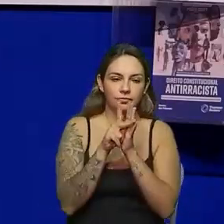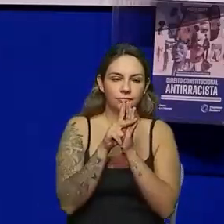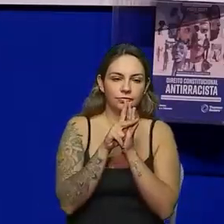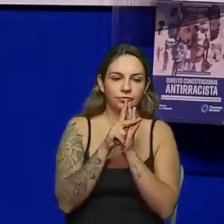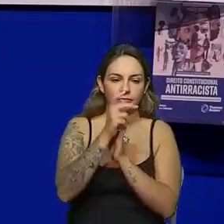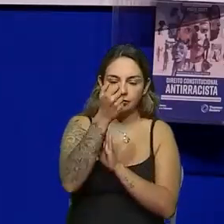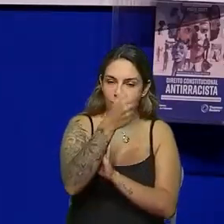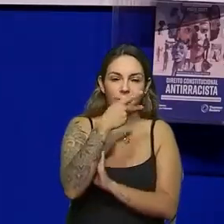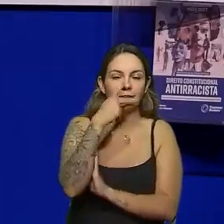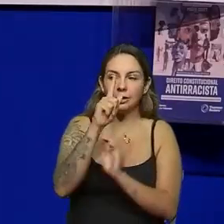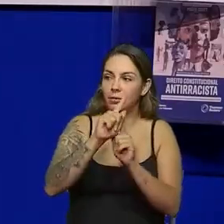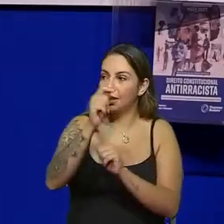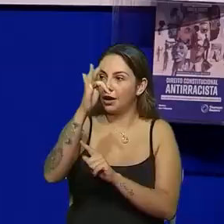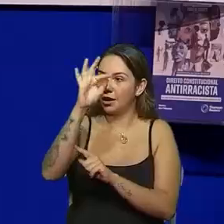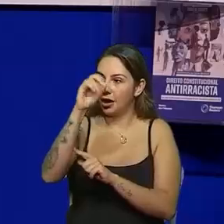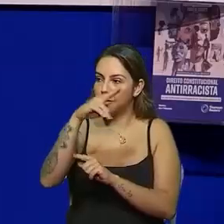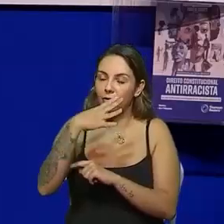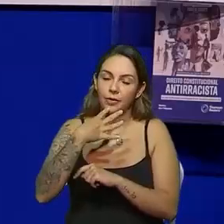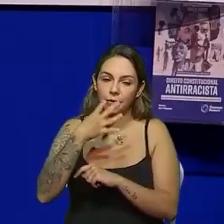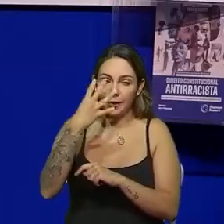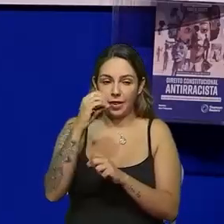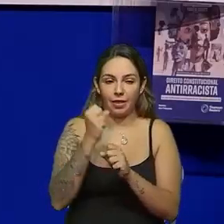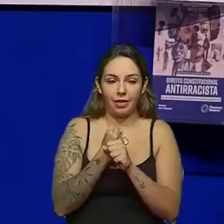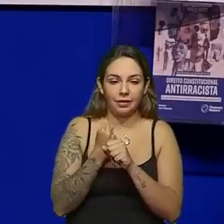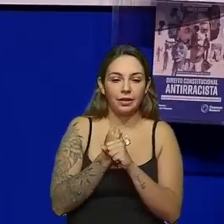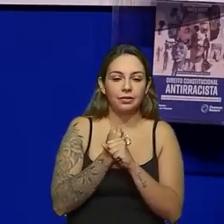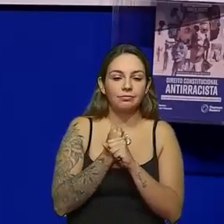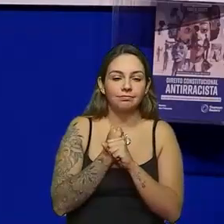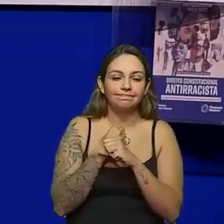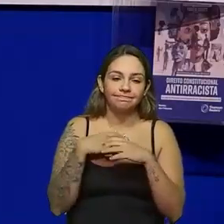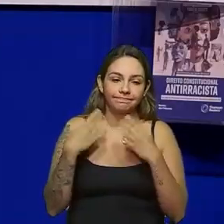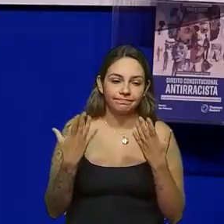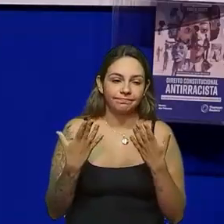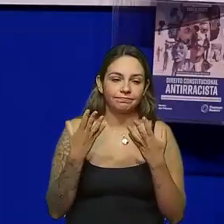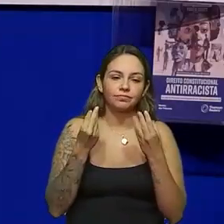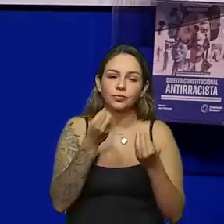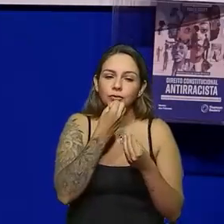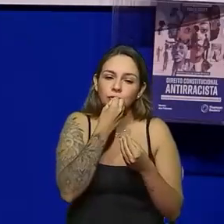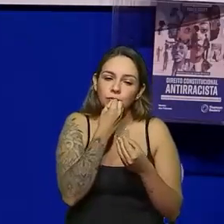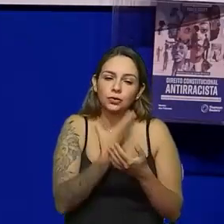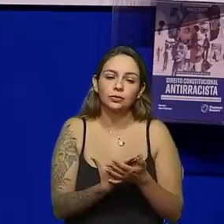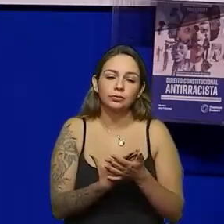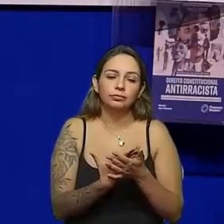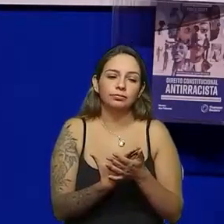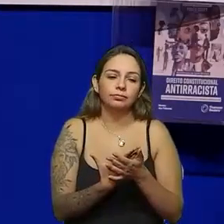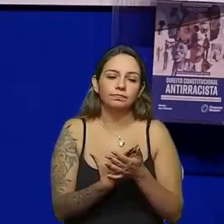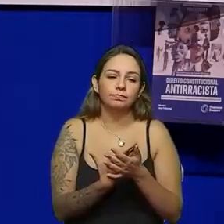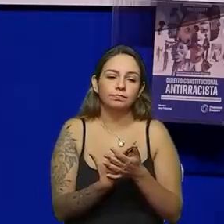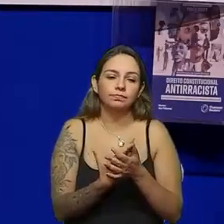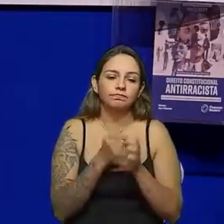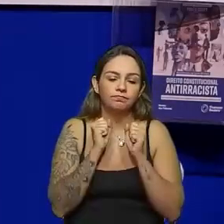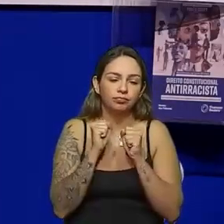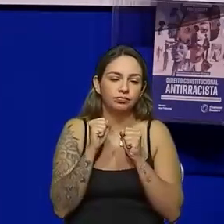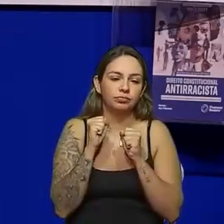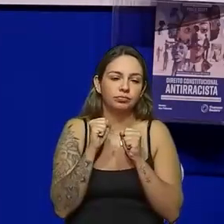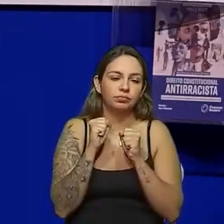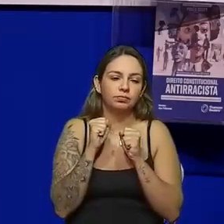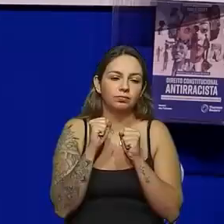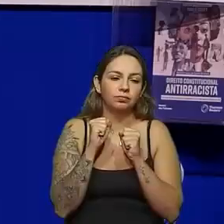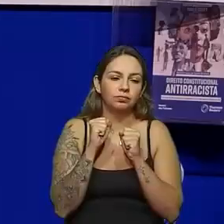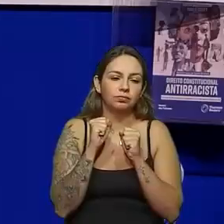próprio Afonso, que eu conheço há 40 anos. Então, é muito bom isso, a gente poder